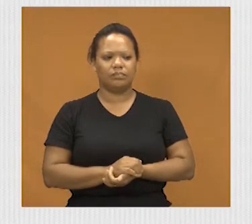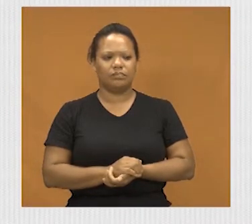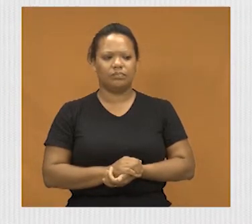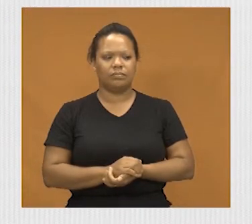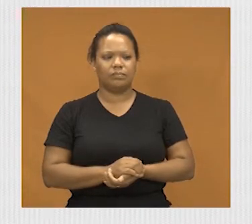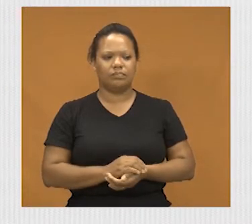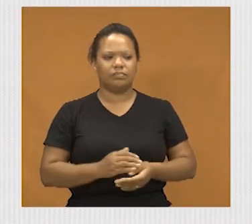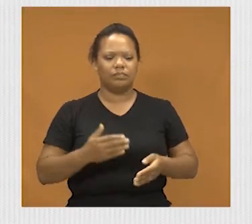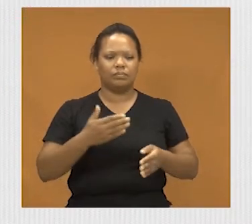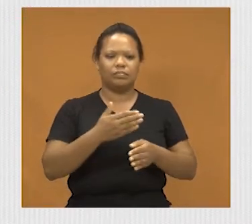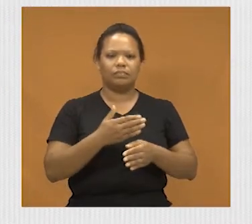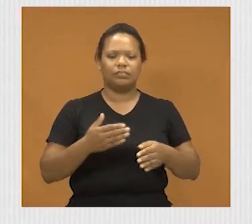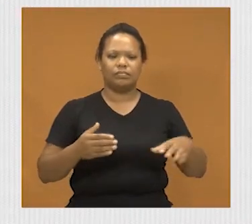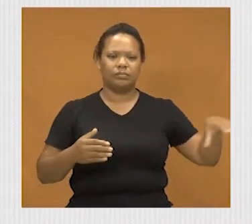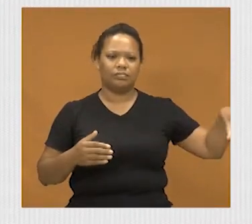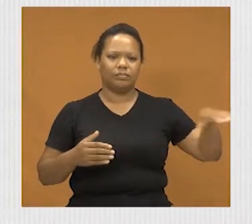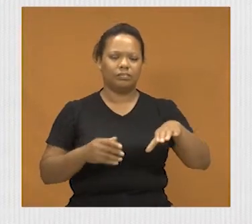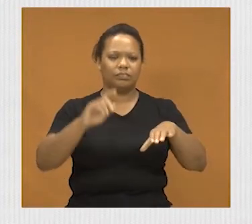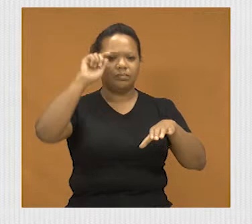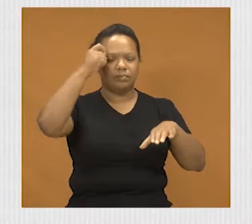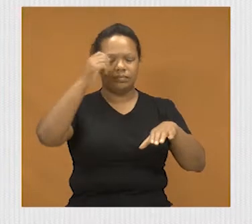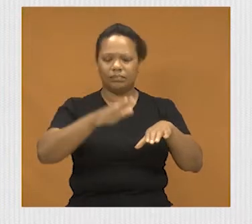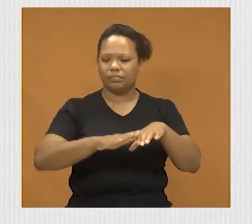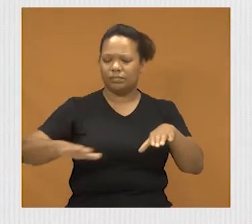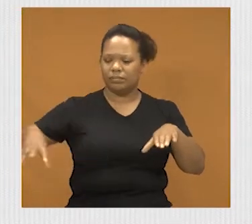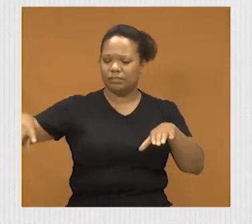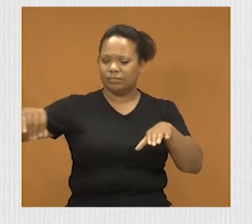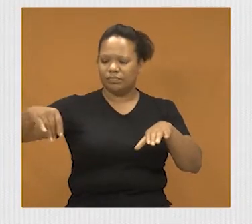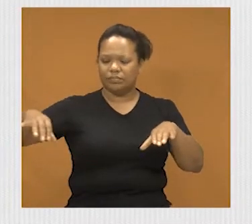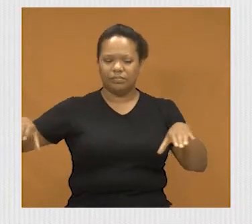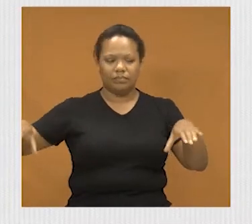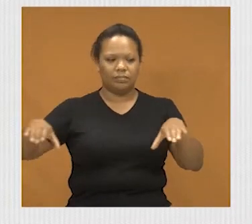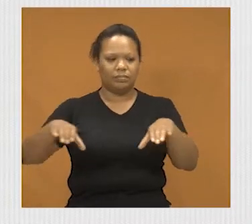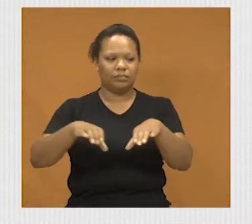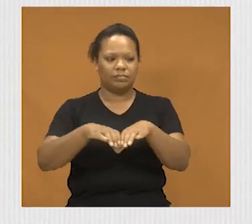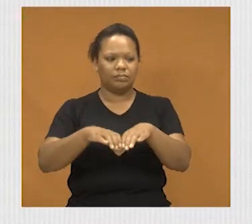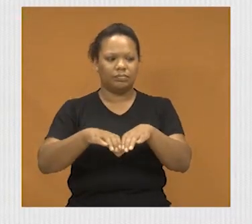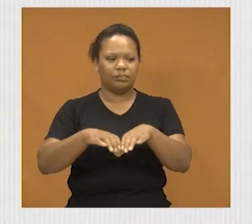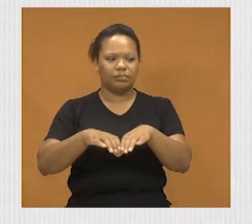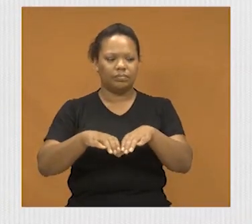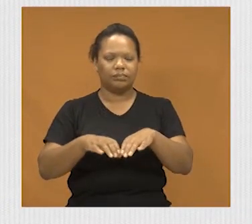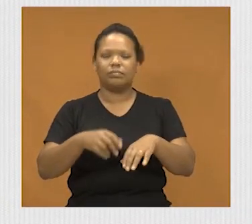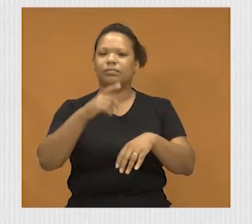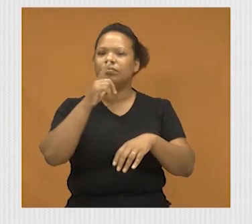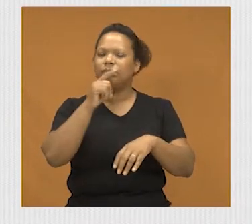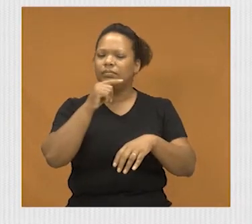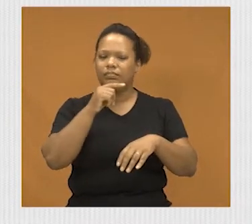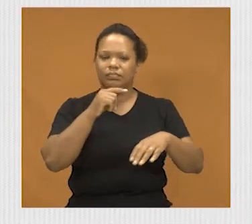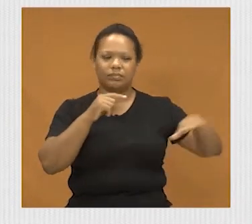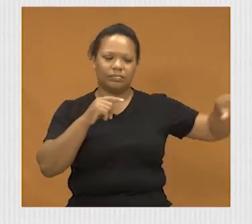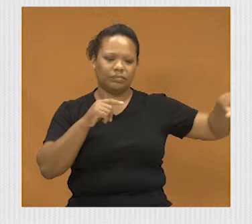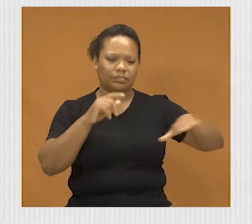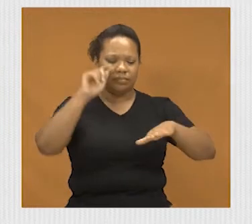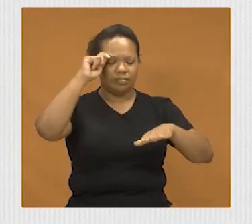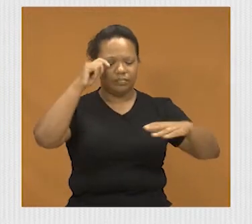entre a via pavimentada e a via não pavimentada. Toda a água que vem do panorama pela via